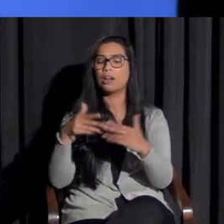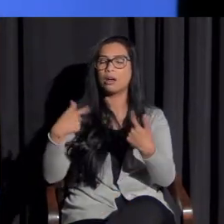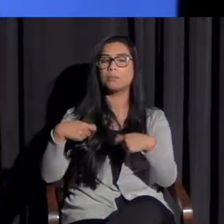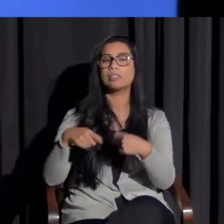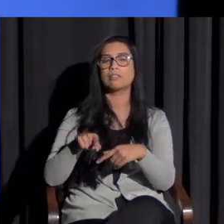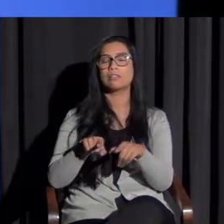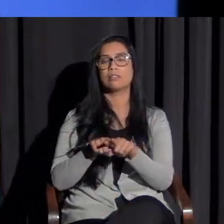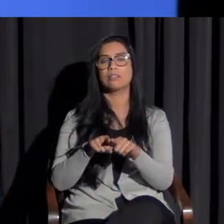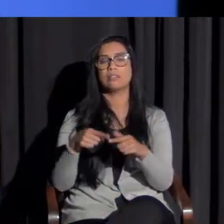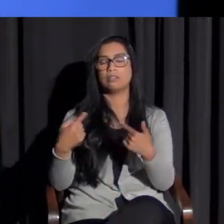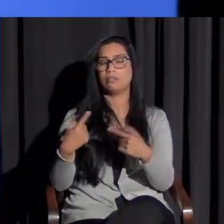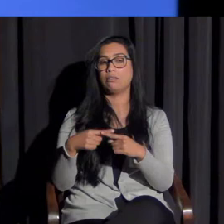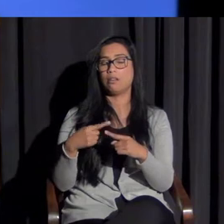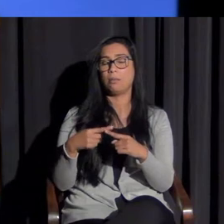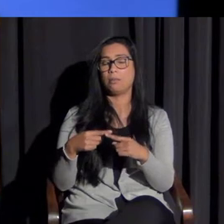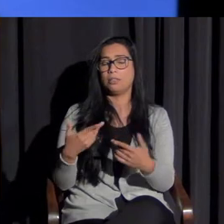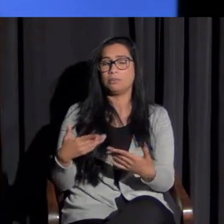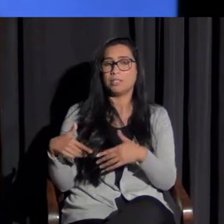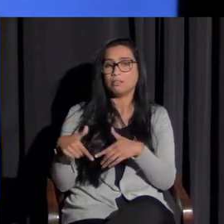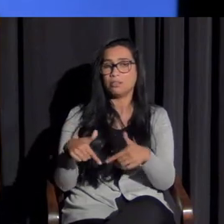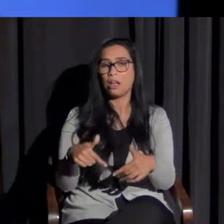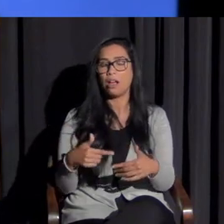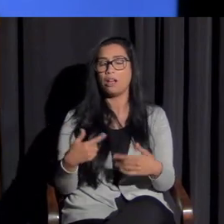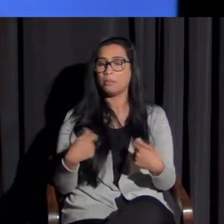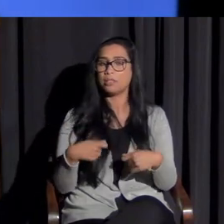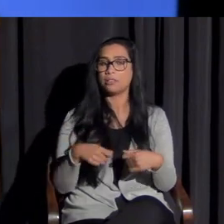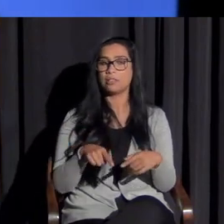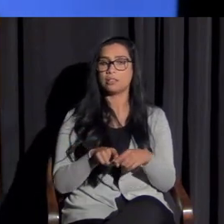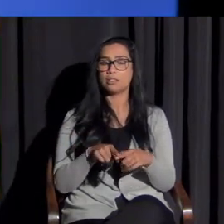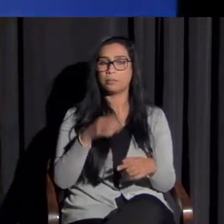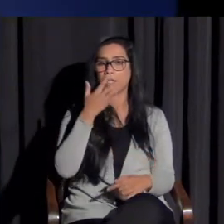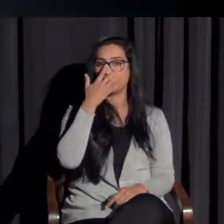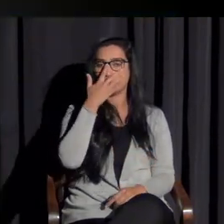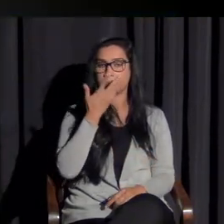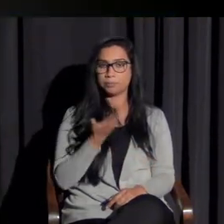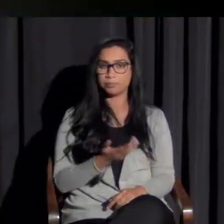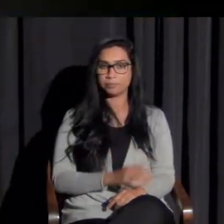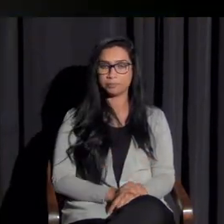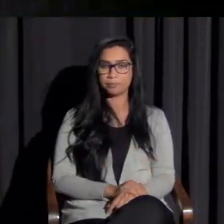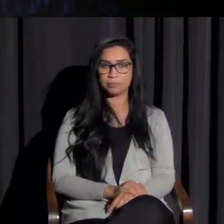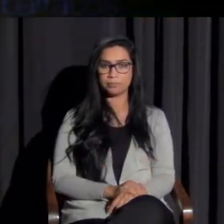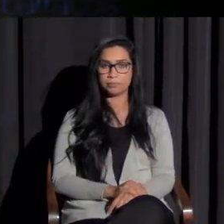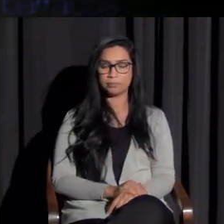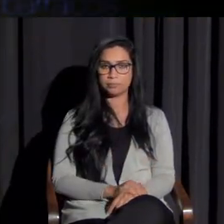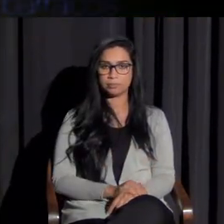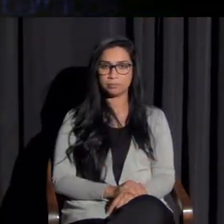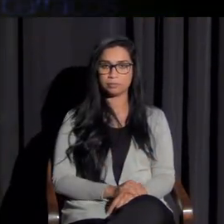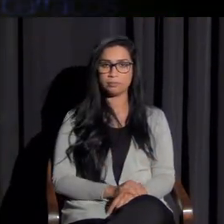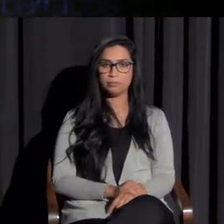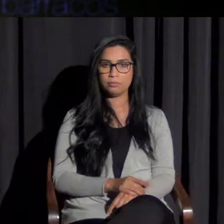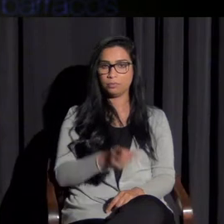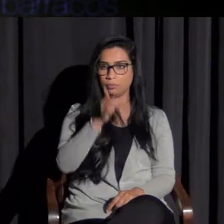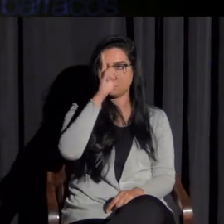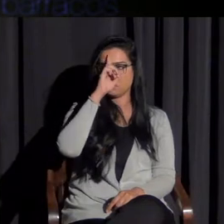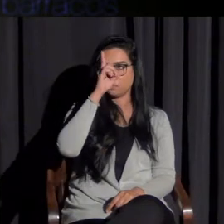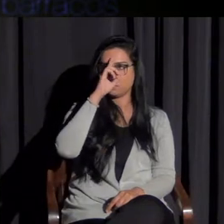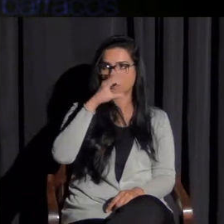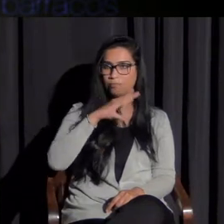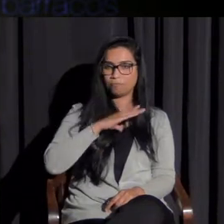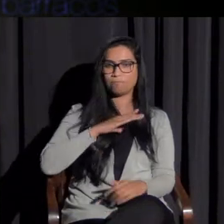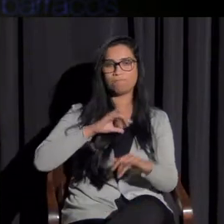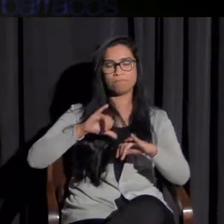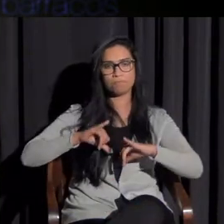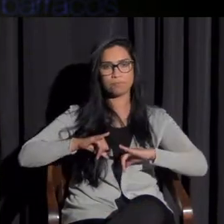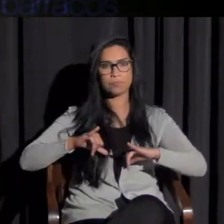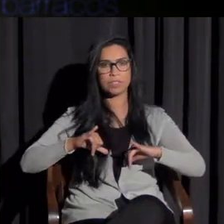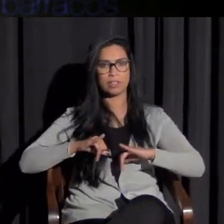De que forma? Através da formação, trazendo conhecimento. Enquanto a vida cotidiana na cidade é sofrimento,